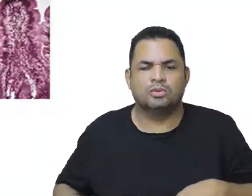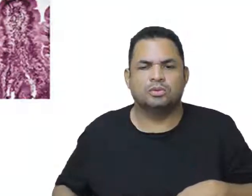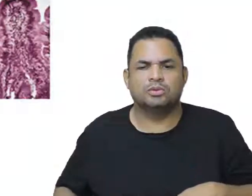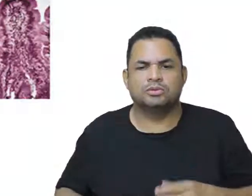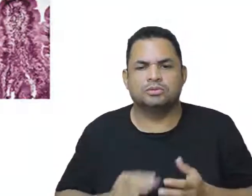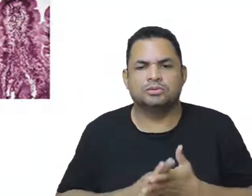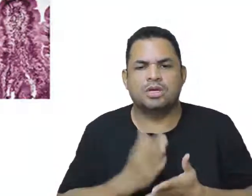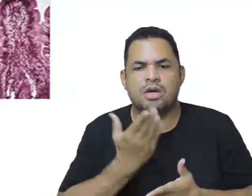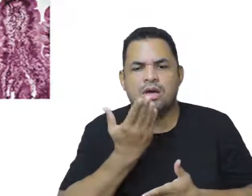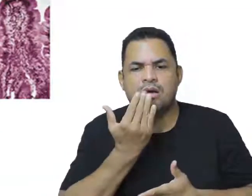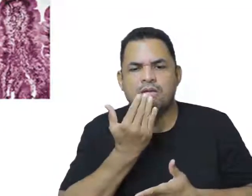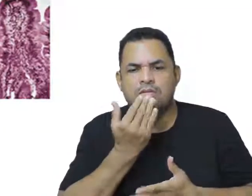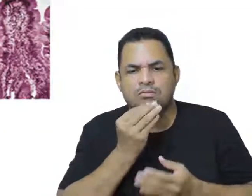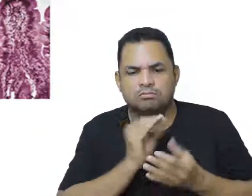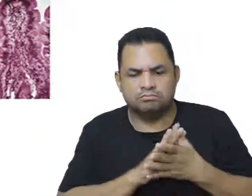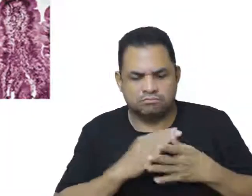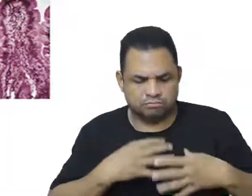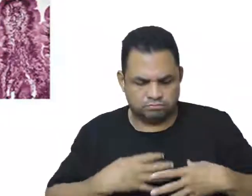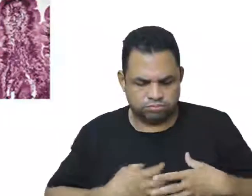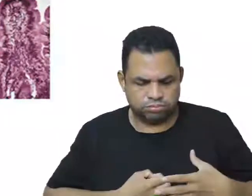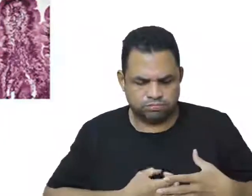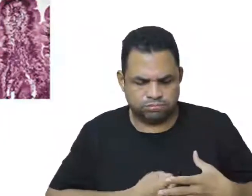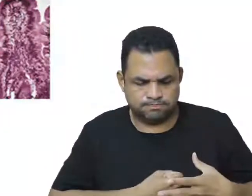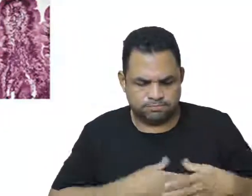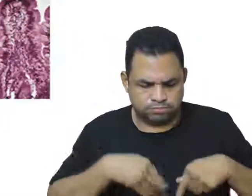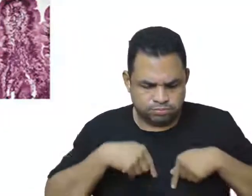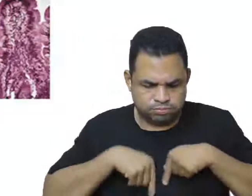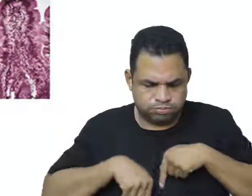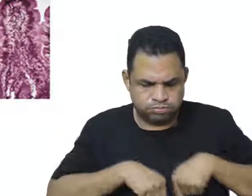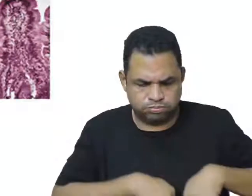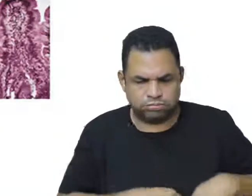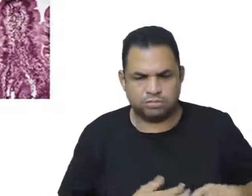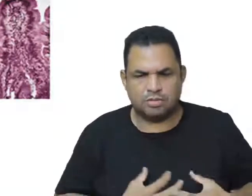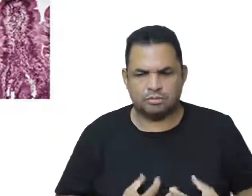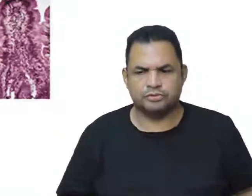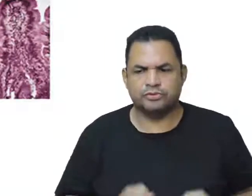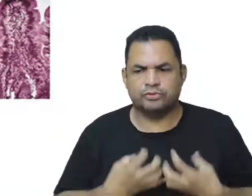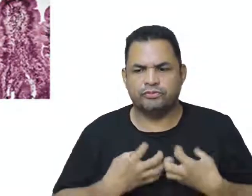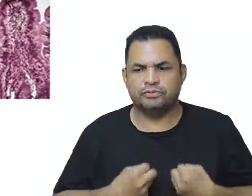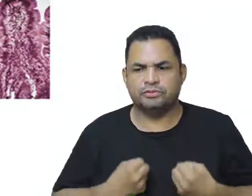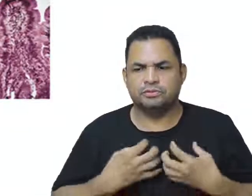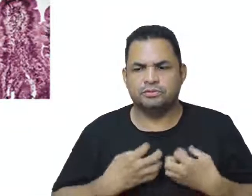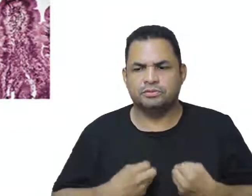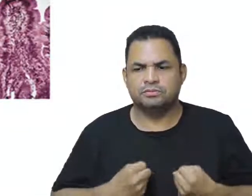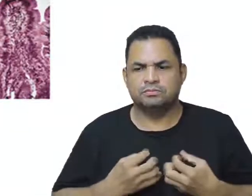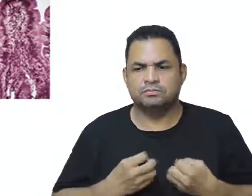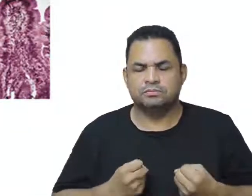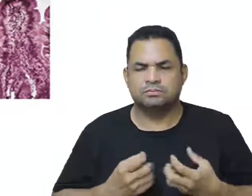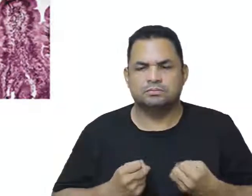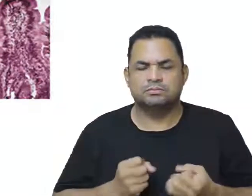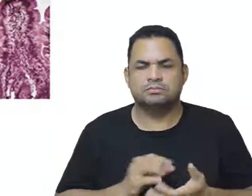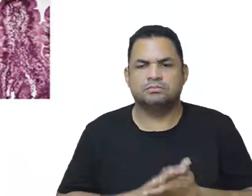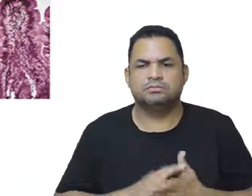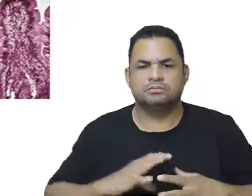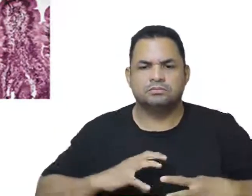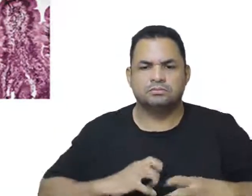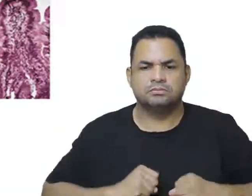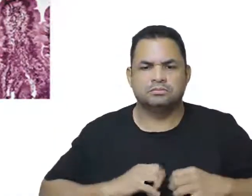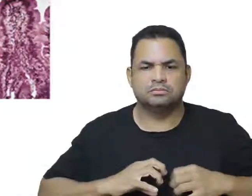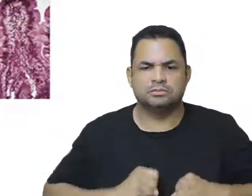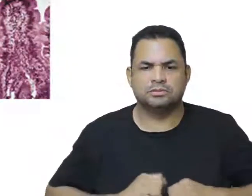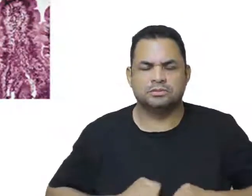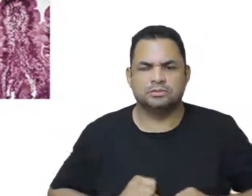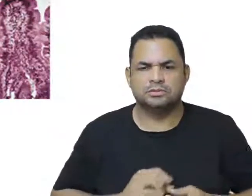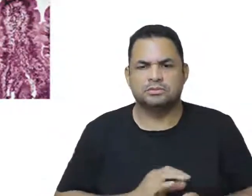a comida vai passando e elas vão absorvendo esses nutrientes através dos mecanismos que